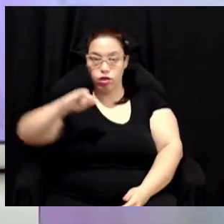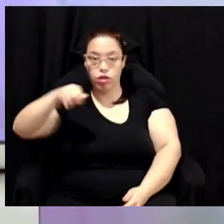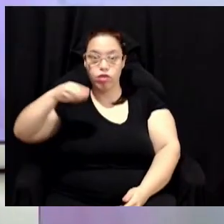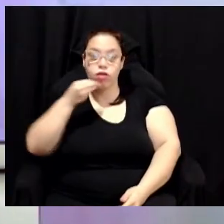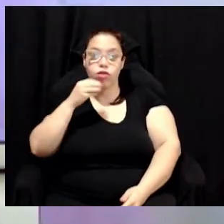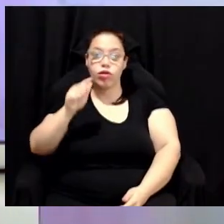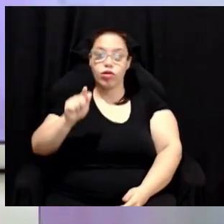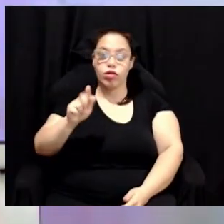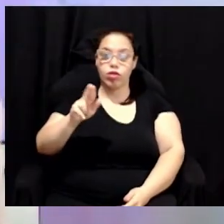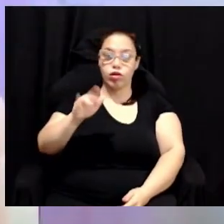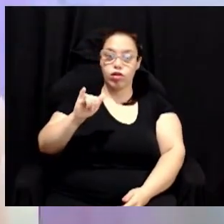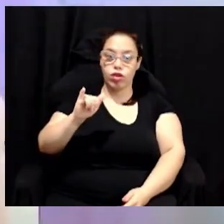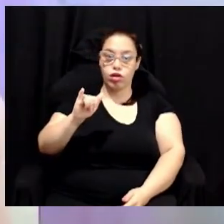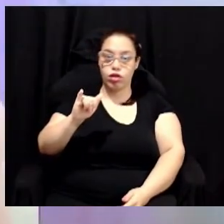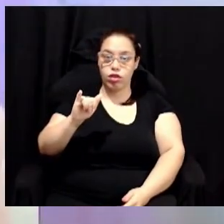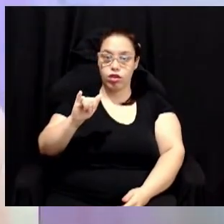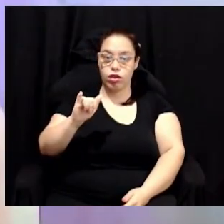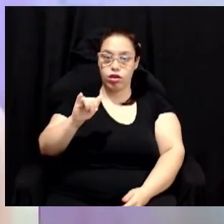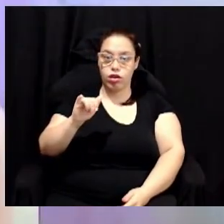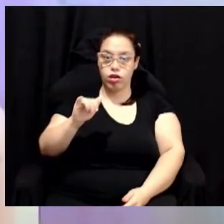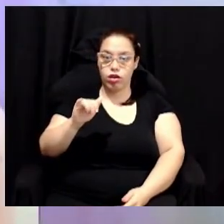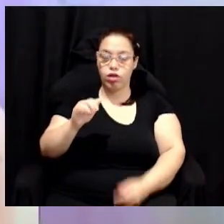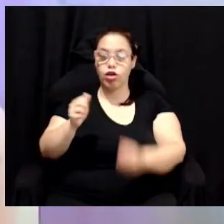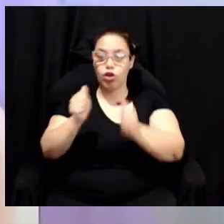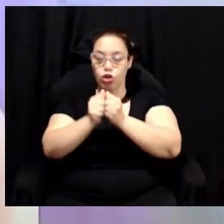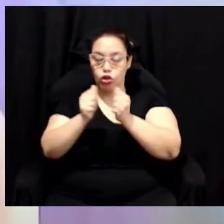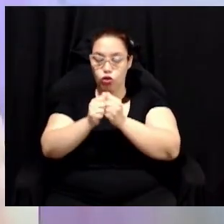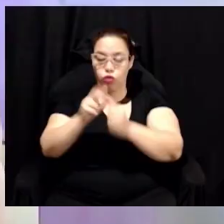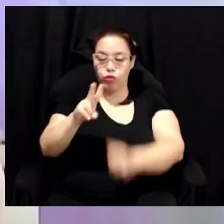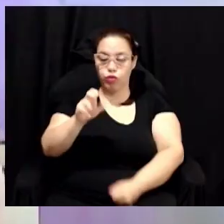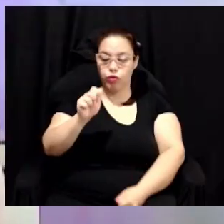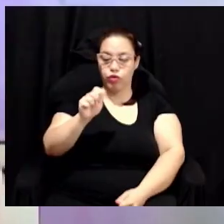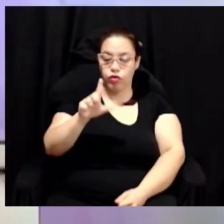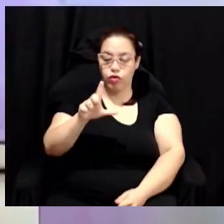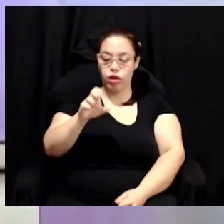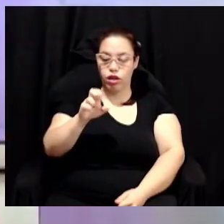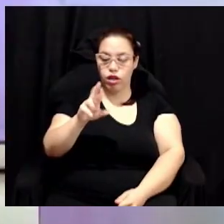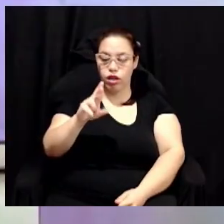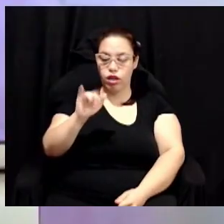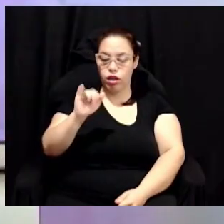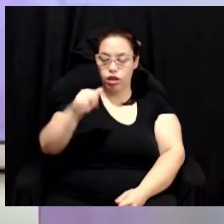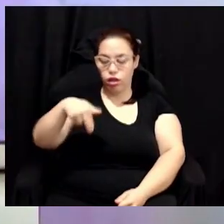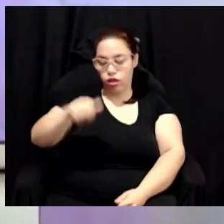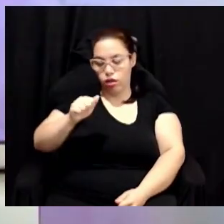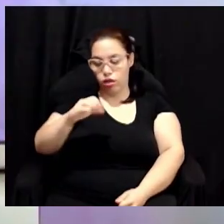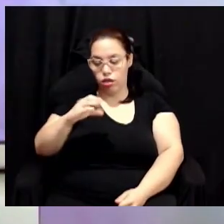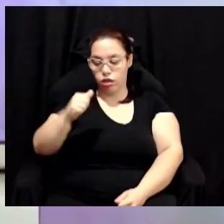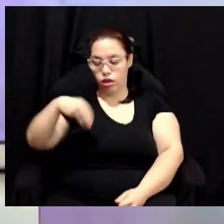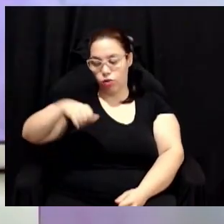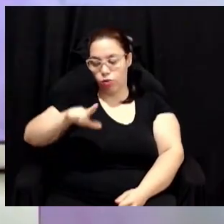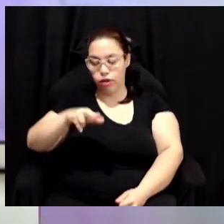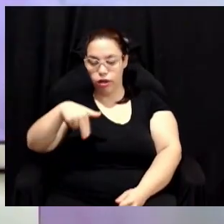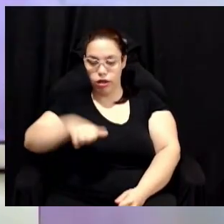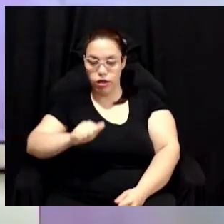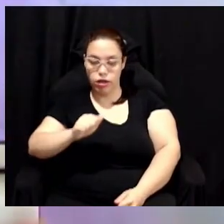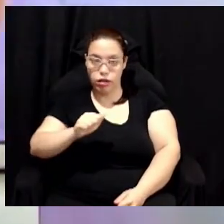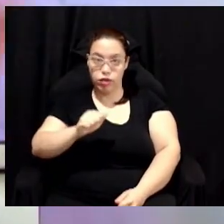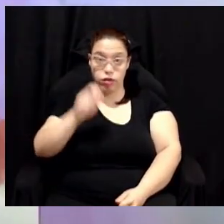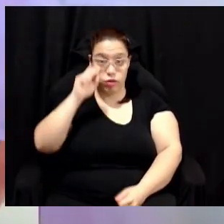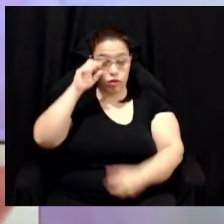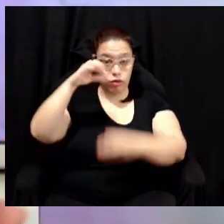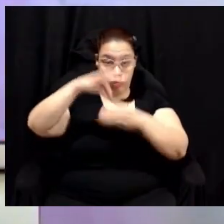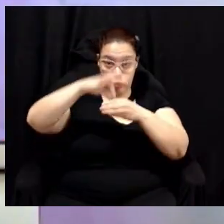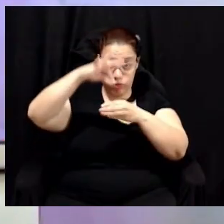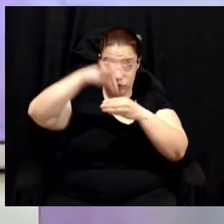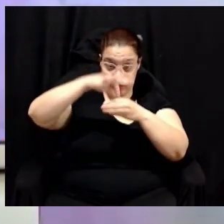esse kiwi e consome um chá de valeriana e camomila, tá? Você coloca ali uma colherzinha de camomila, de chá de camomila,